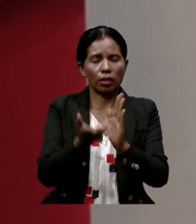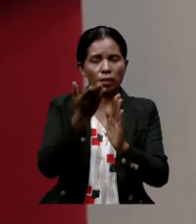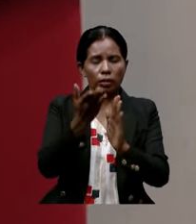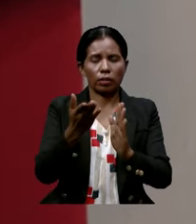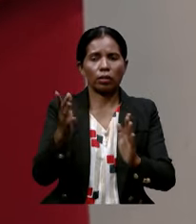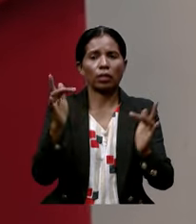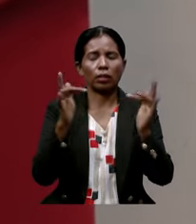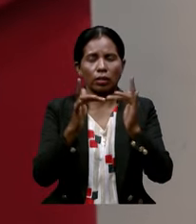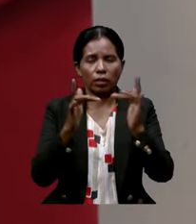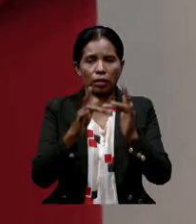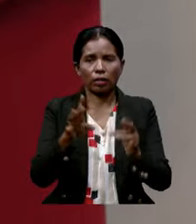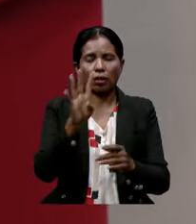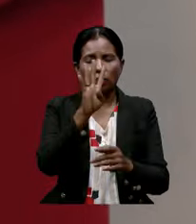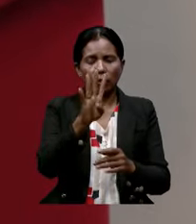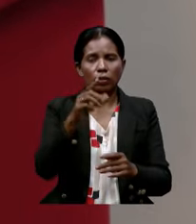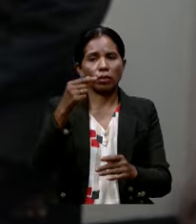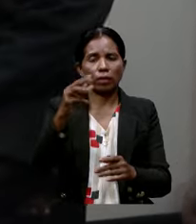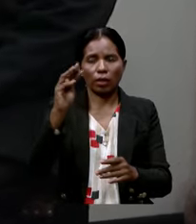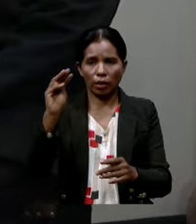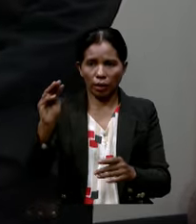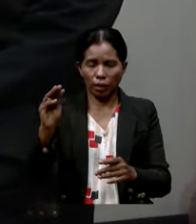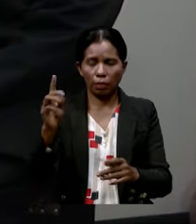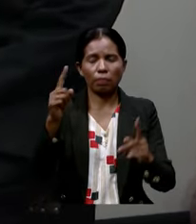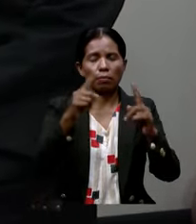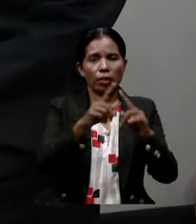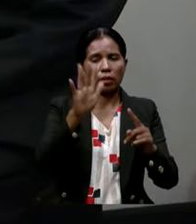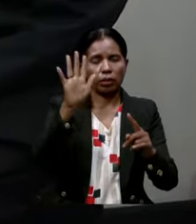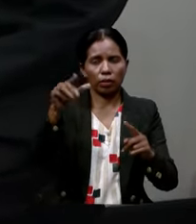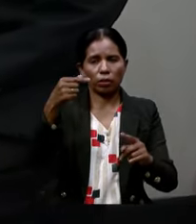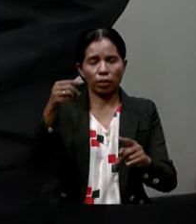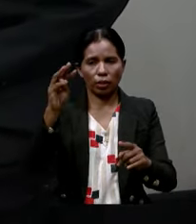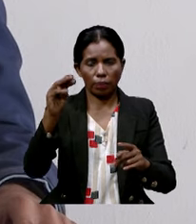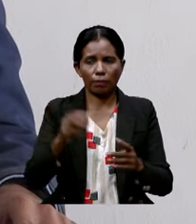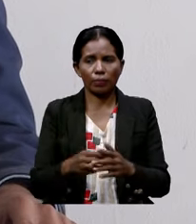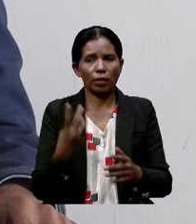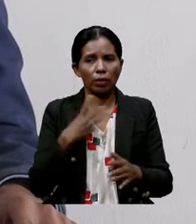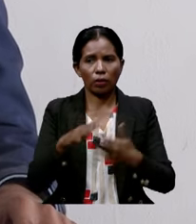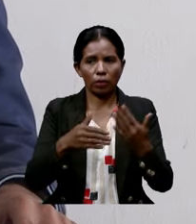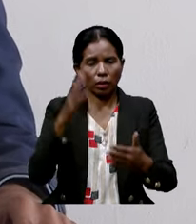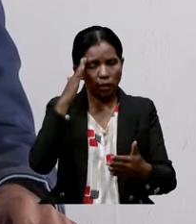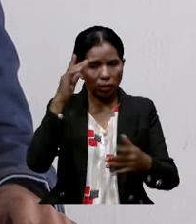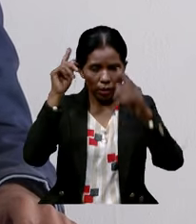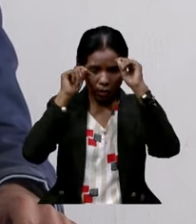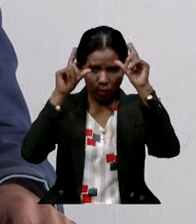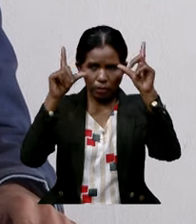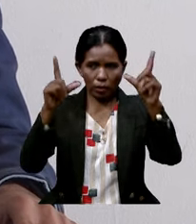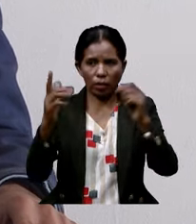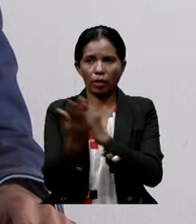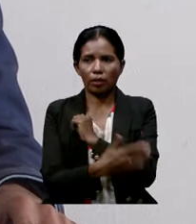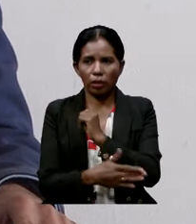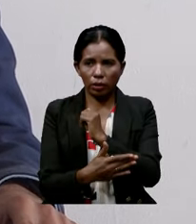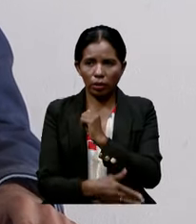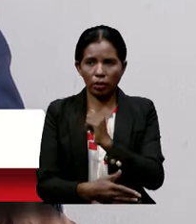rede Rusi 4G mais ba 5G mais. A necessidade de Timor-Leste na